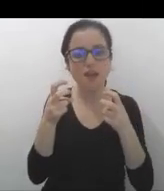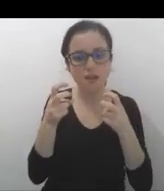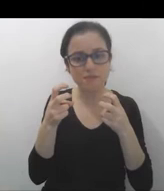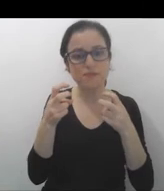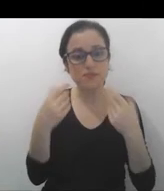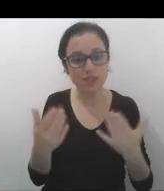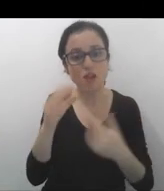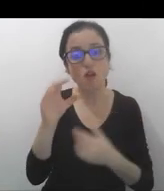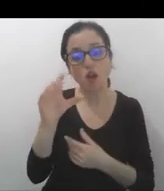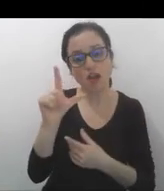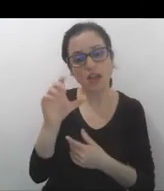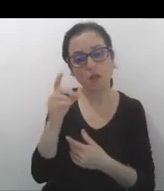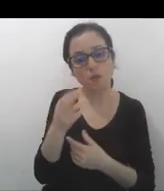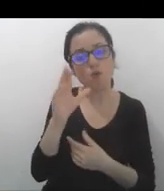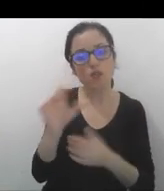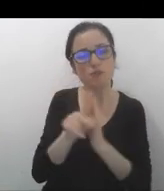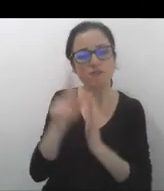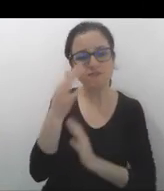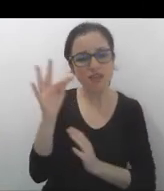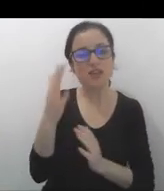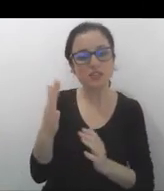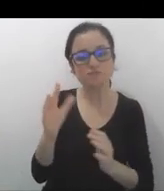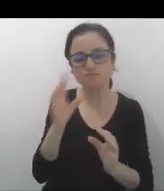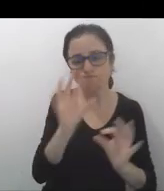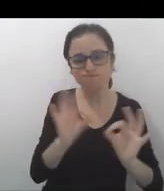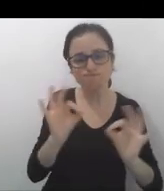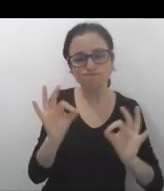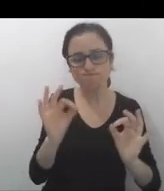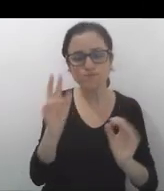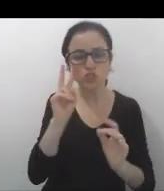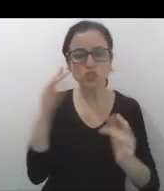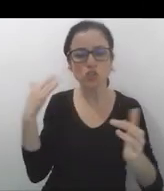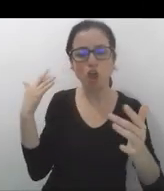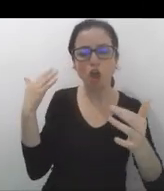uma visão aí bastante corbusiana, né? De que